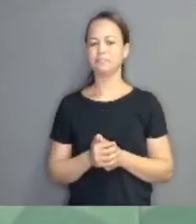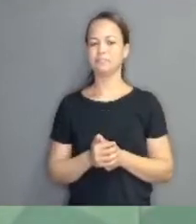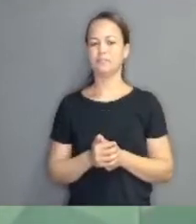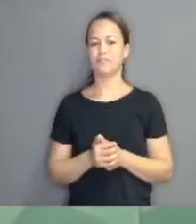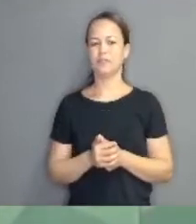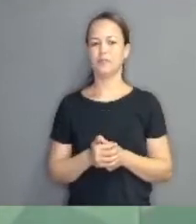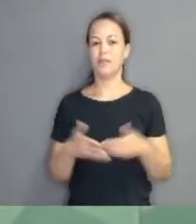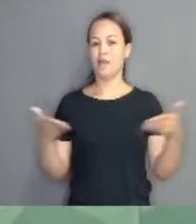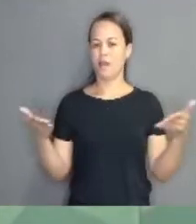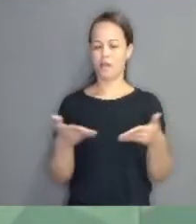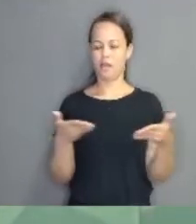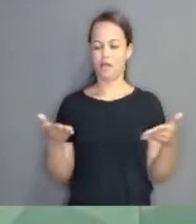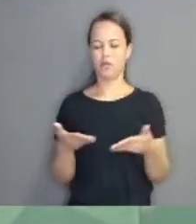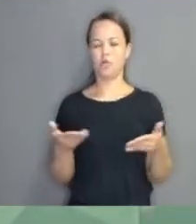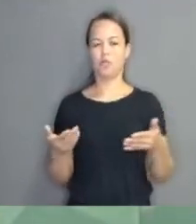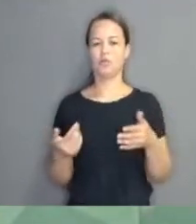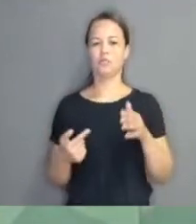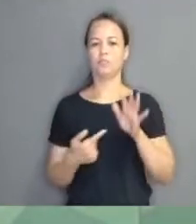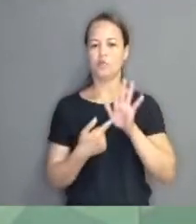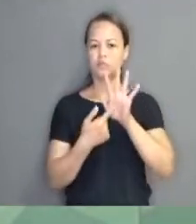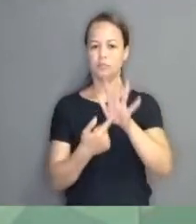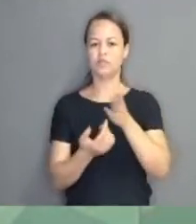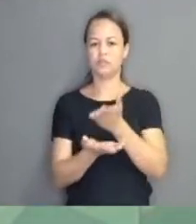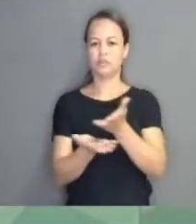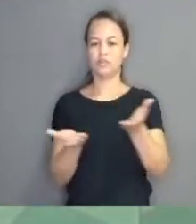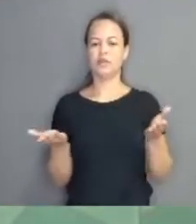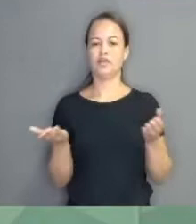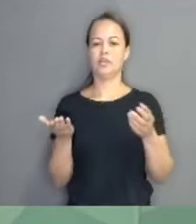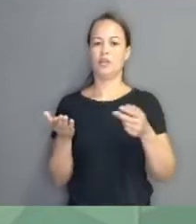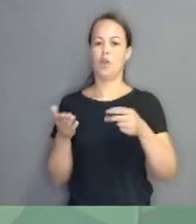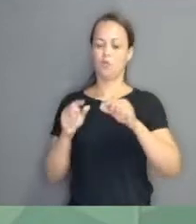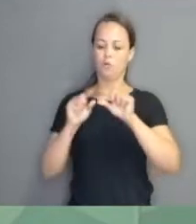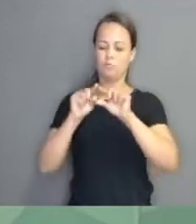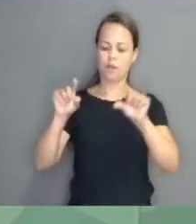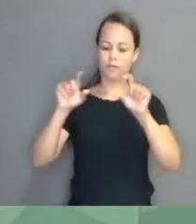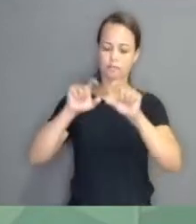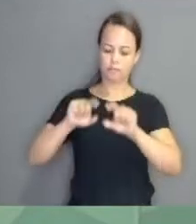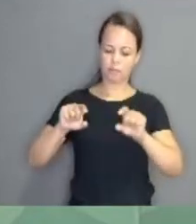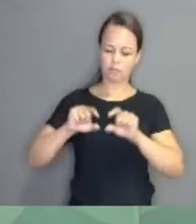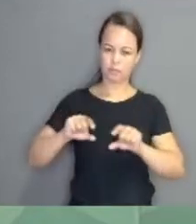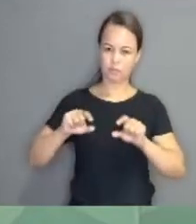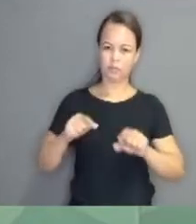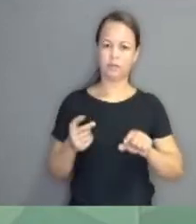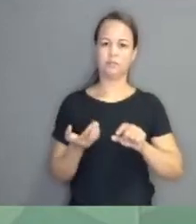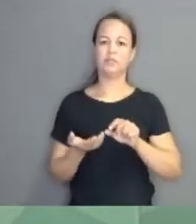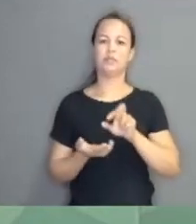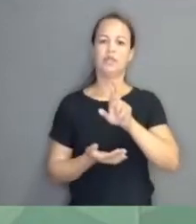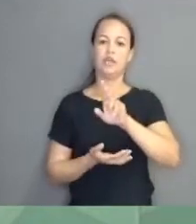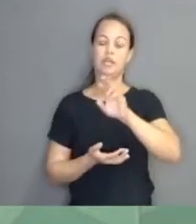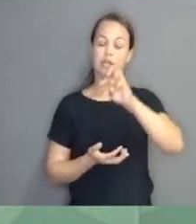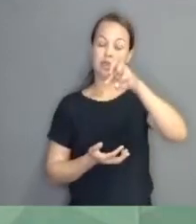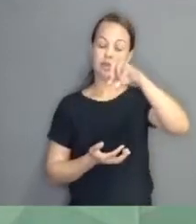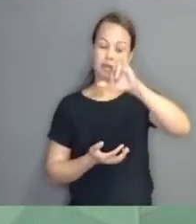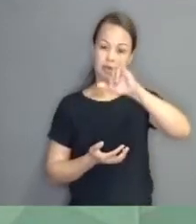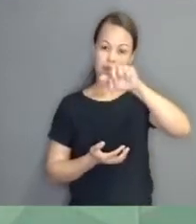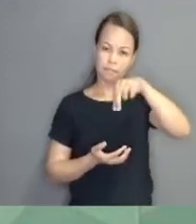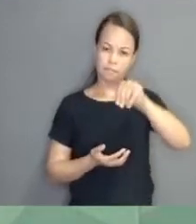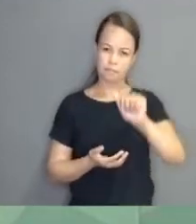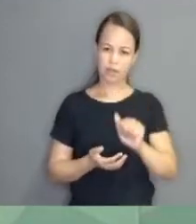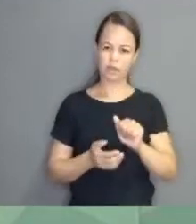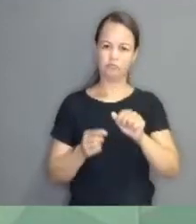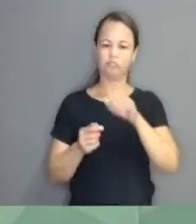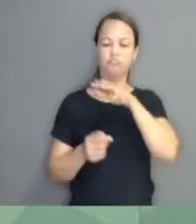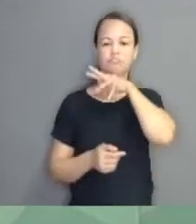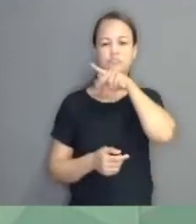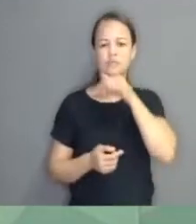para vocês aqui alguns trechinhos do nosso poema rima dos Bichos e Aqui nós temos